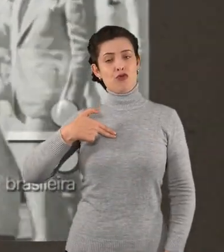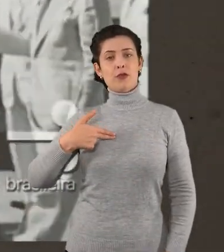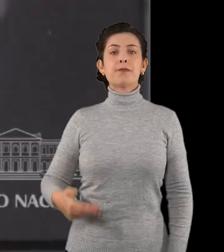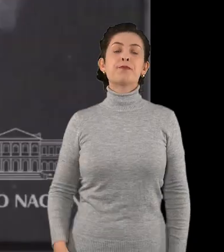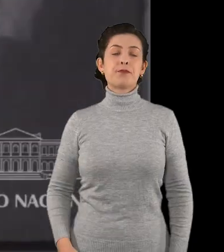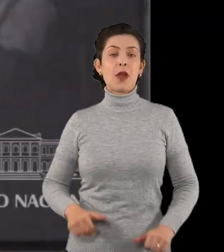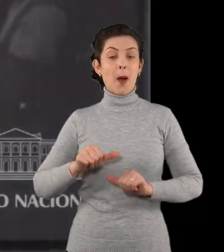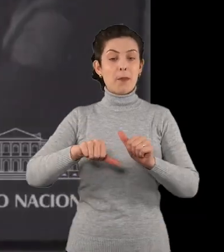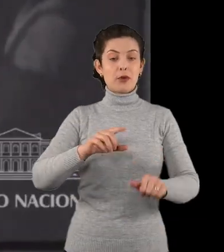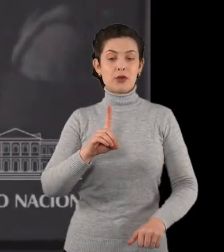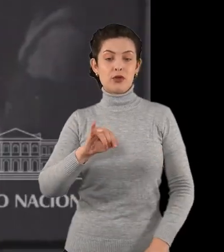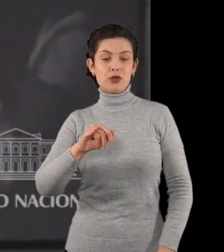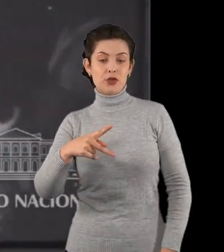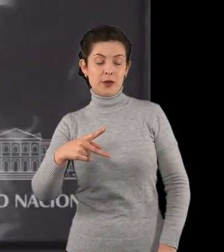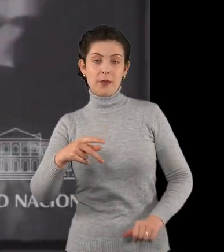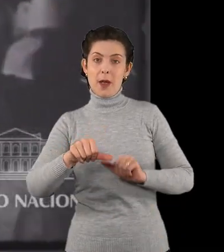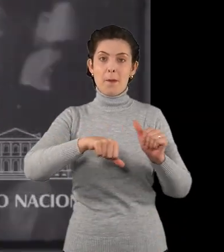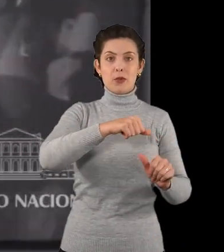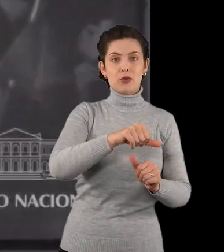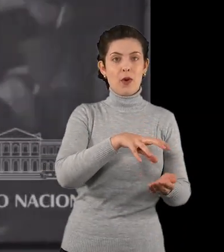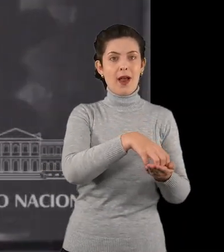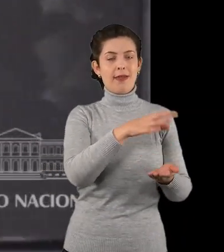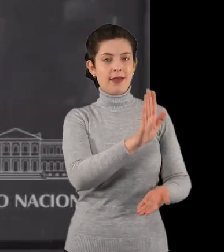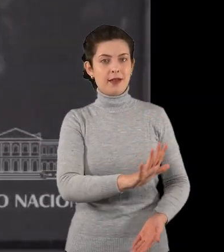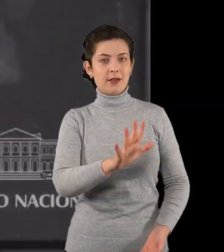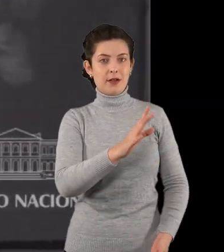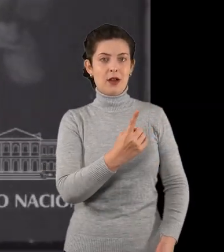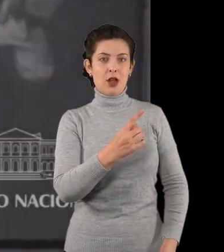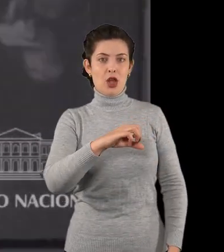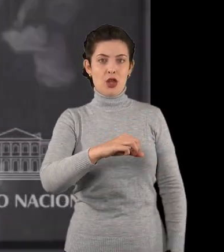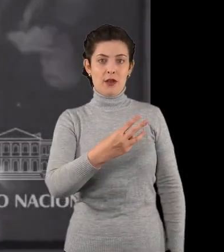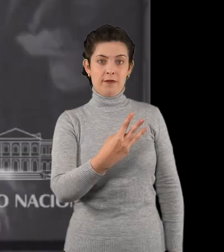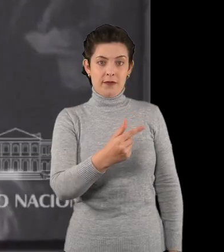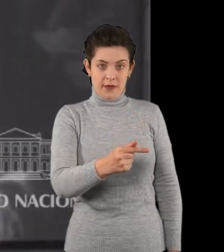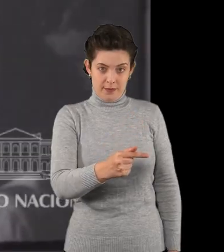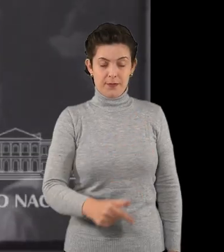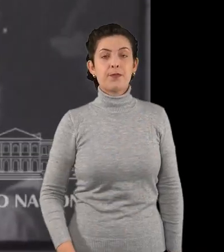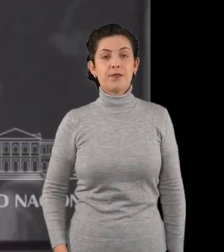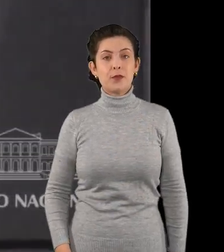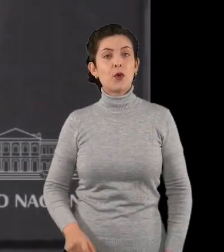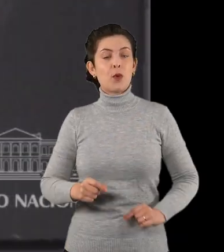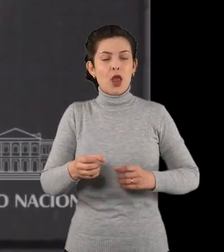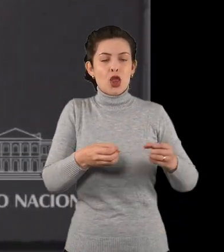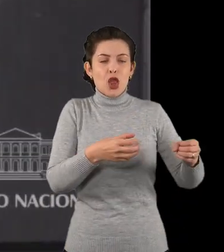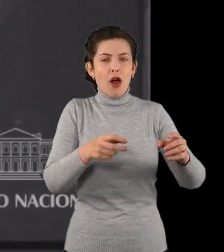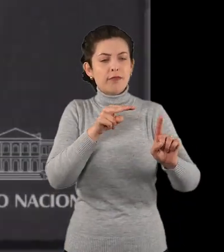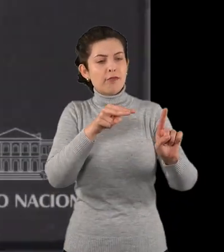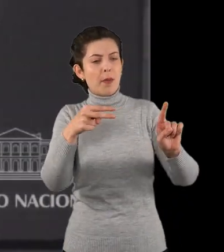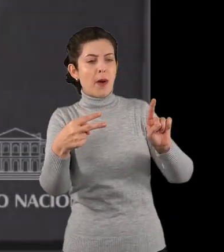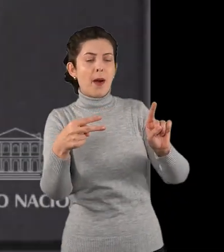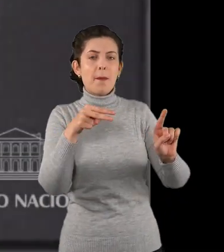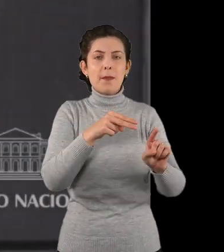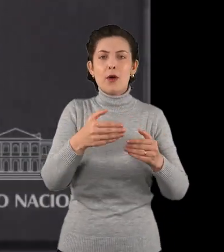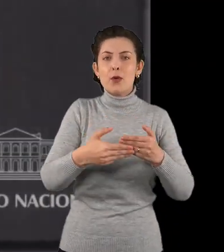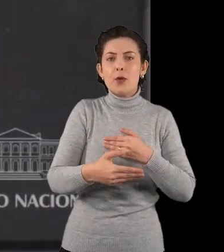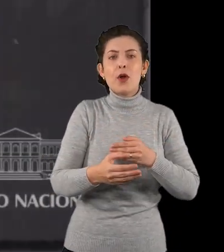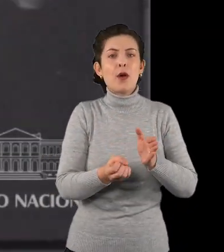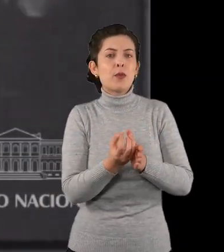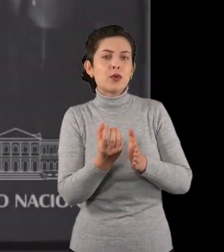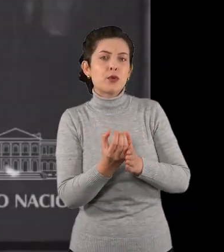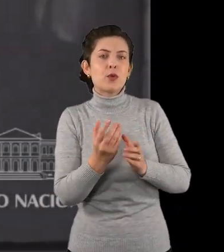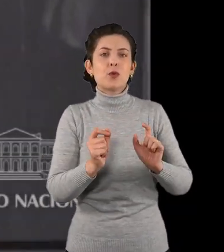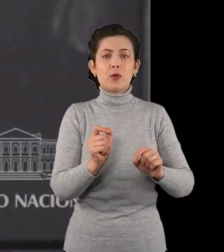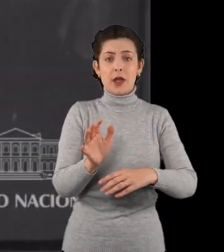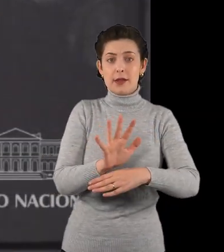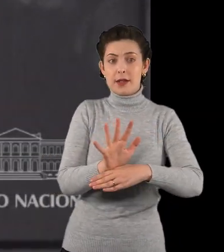Vargas. Com a mudança do DIP para a Agência Nacional, ocorrida em 1937, houve novas perspectivas sobre